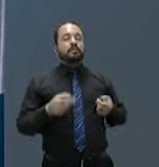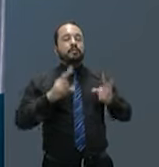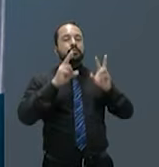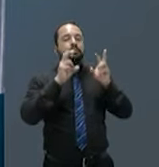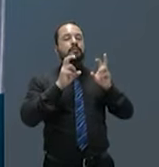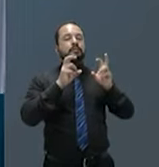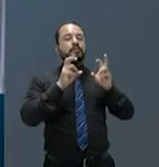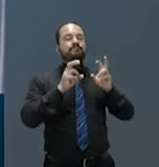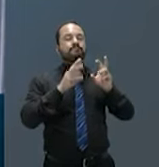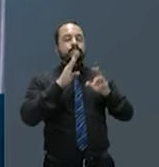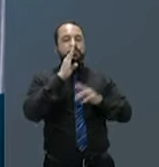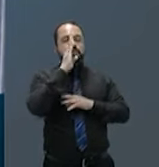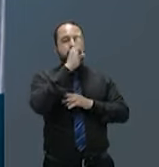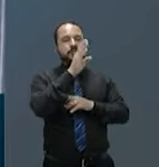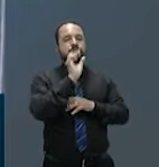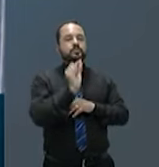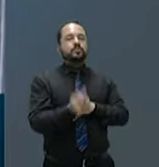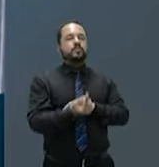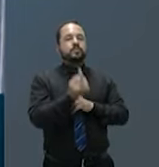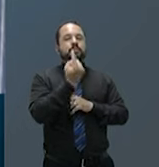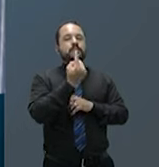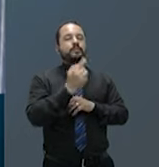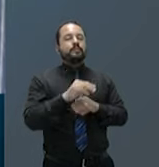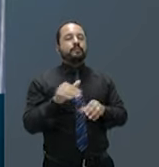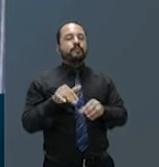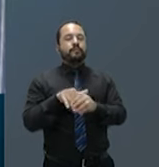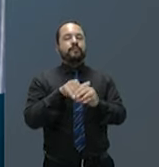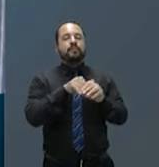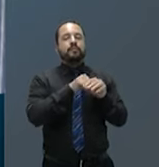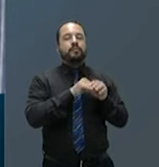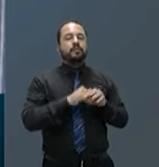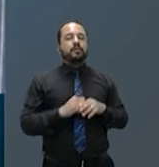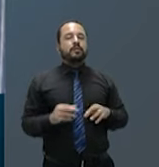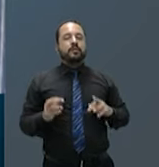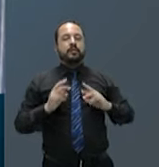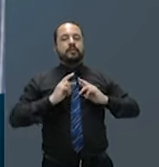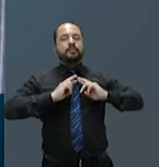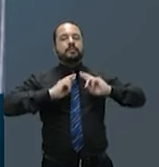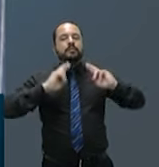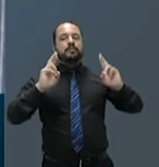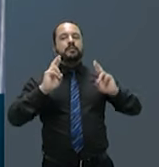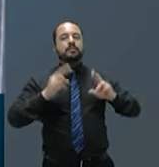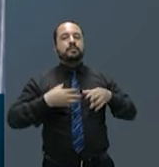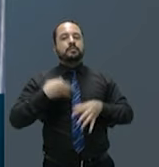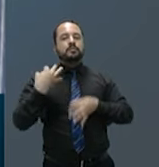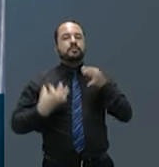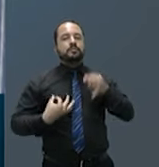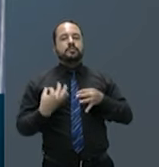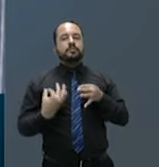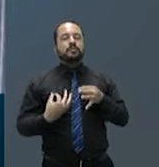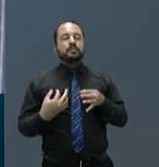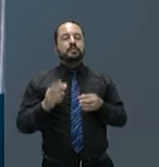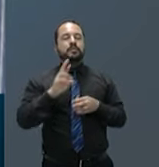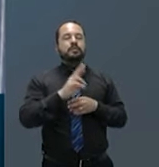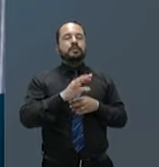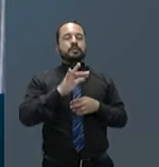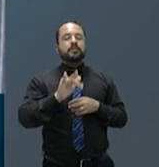ainda diz o voto, ao que consta respeitosamente o julgamento do RESP